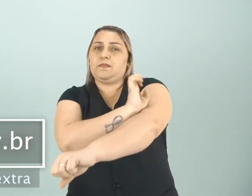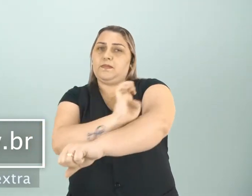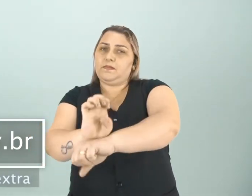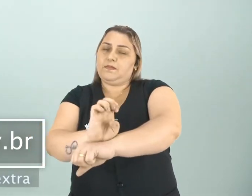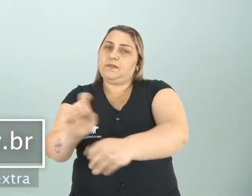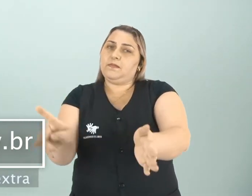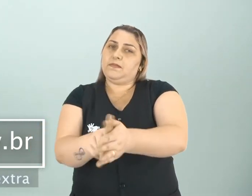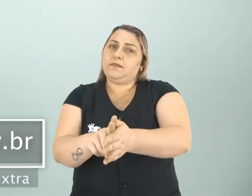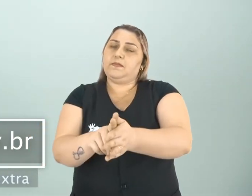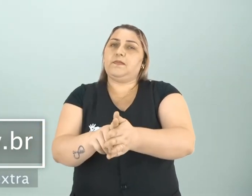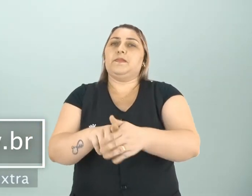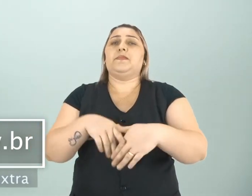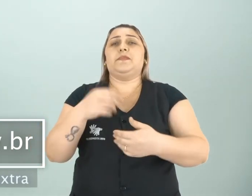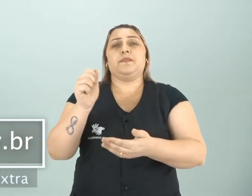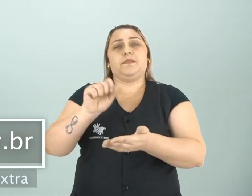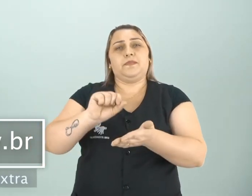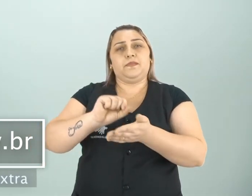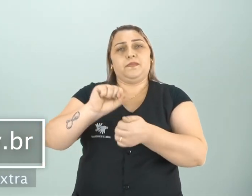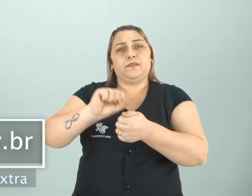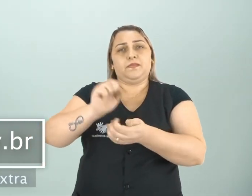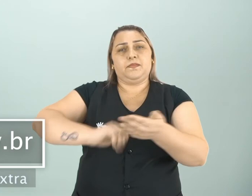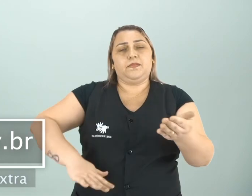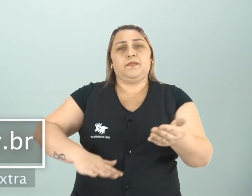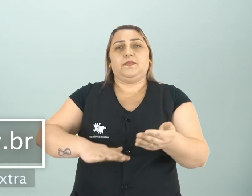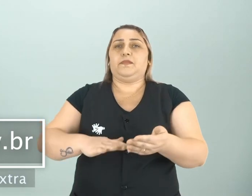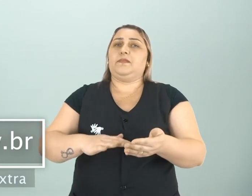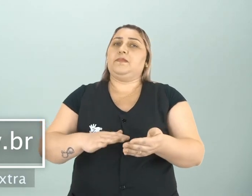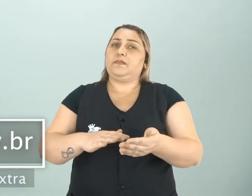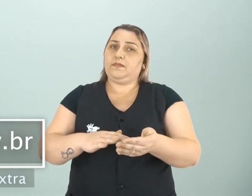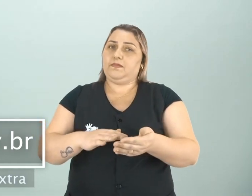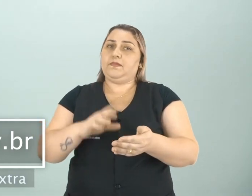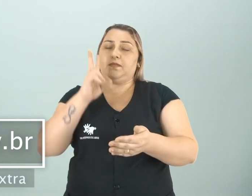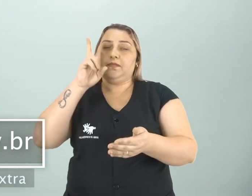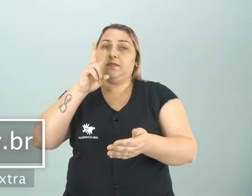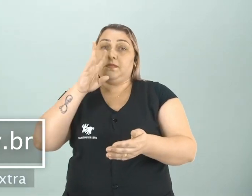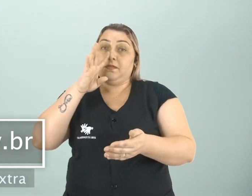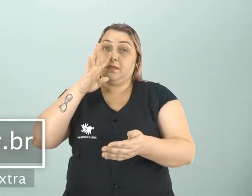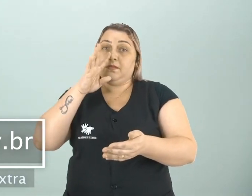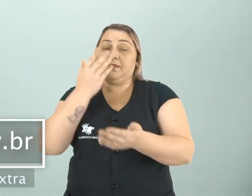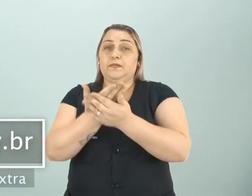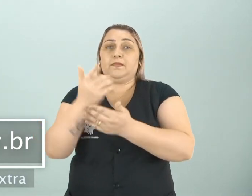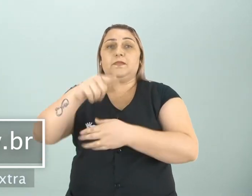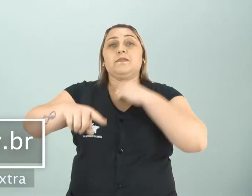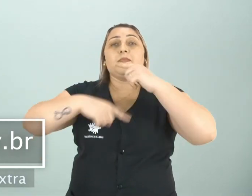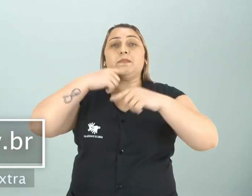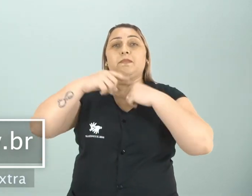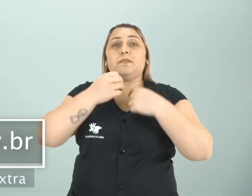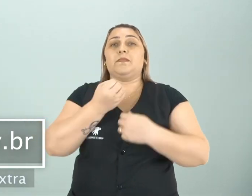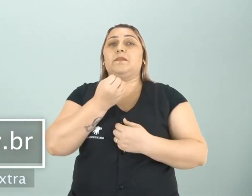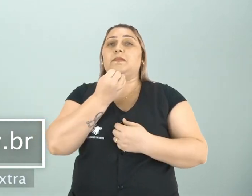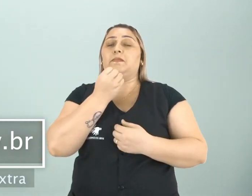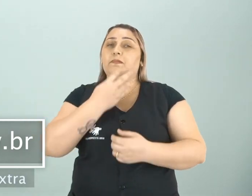www.eduque.ac. Então, faça os exercícios e qualquer coisa, assiste a aula de novo, tire as dúvidas